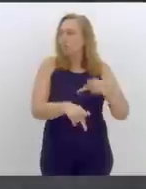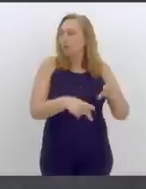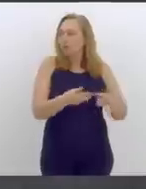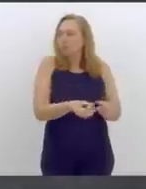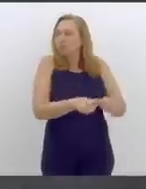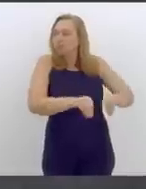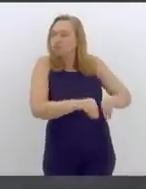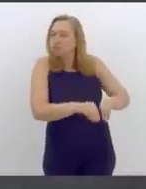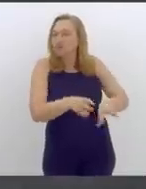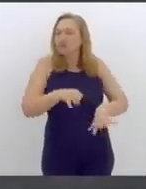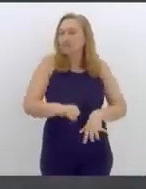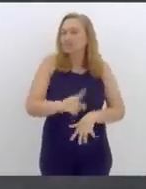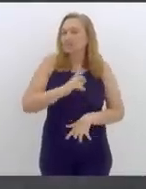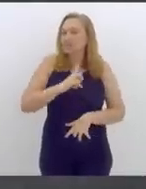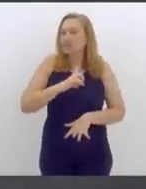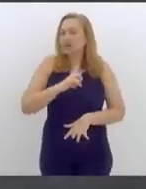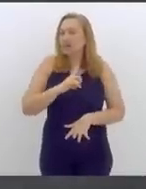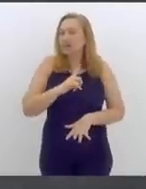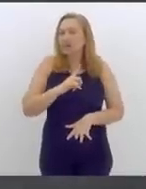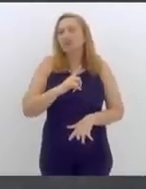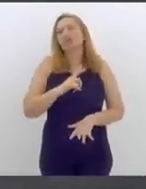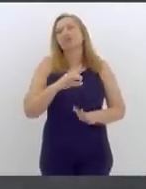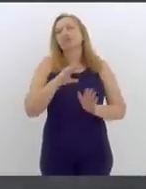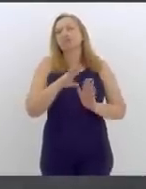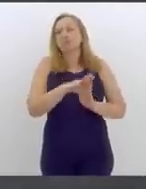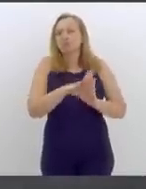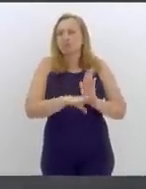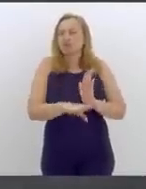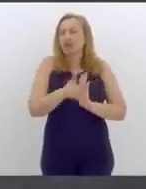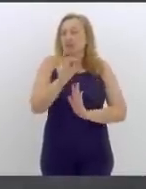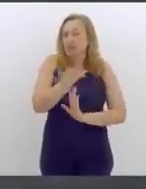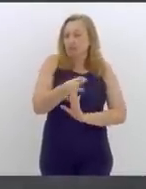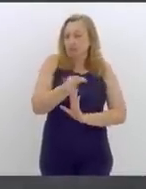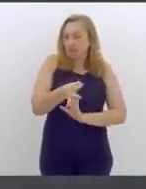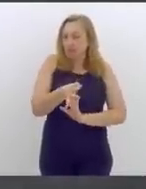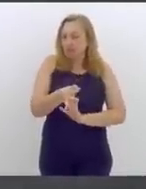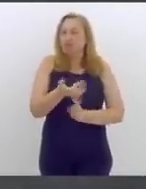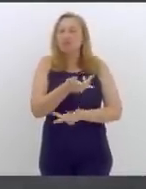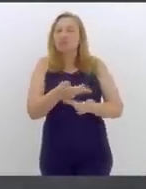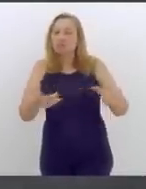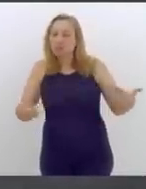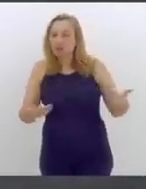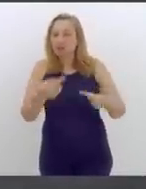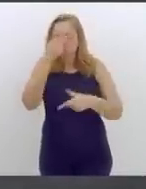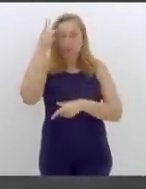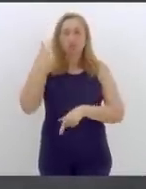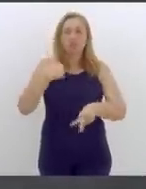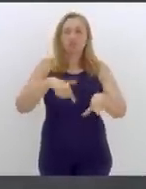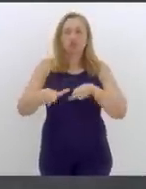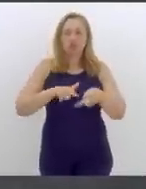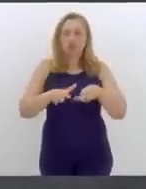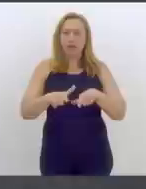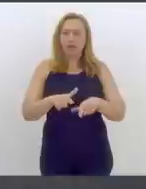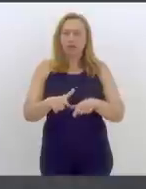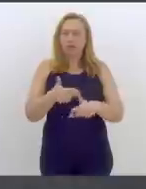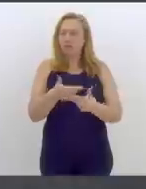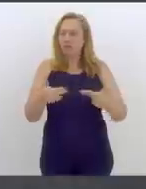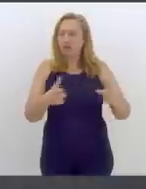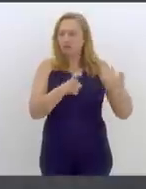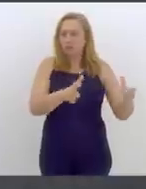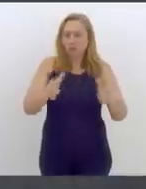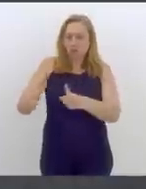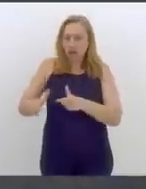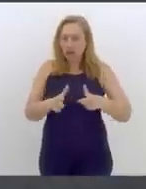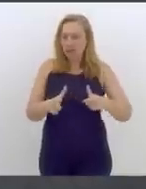tá Se tiver uma escala mais humanizada porque nós temos vários ativos que estão adidos em outros órgãos outros